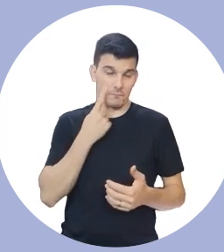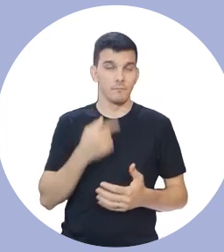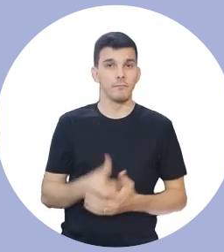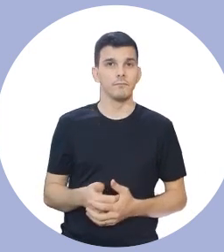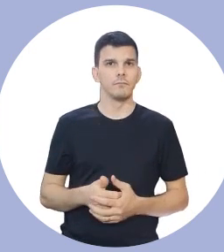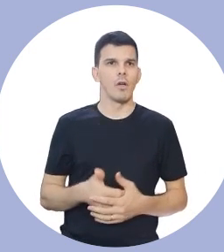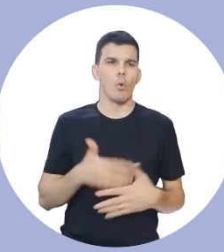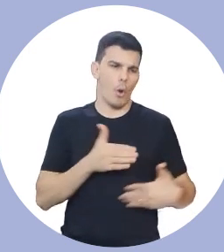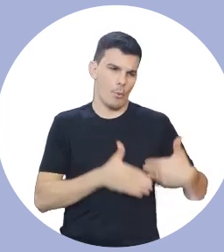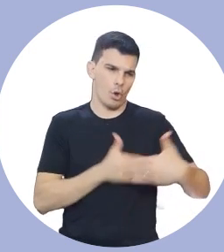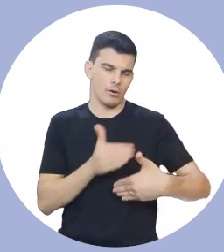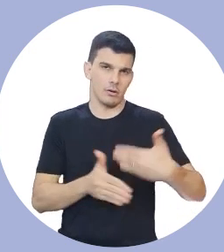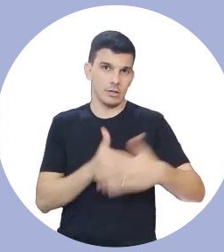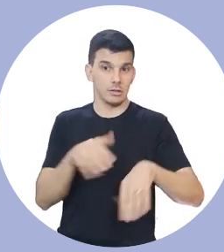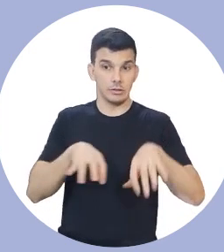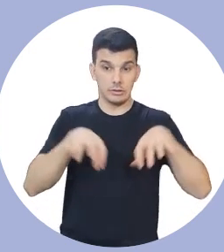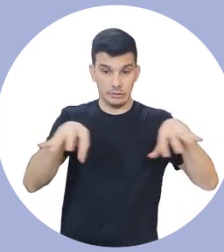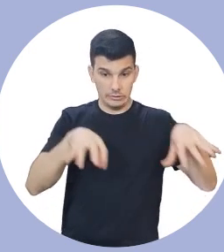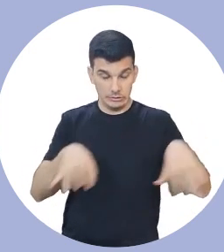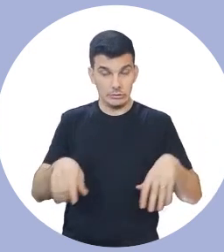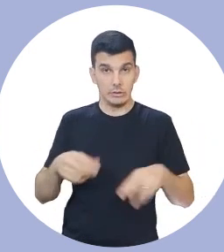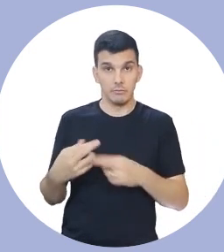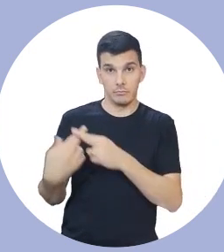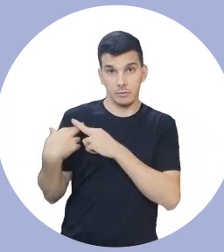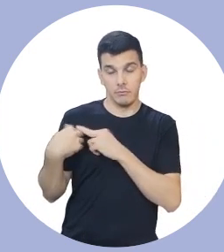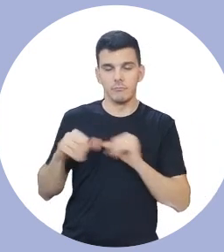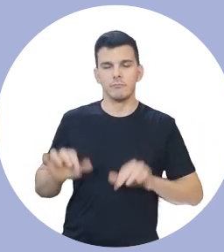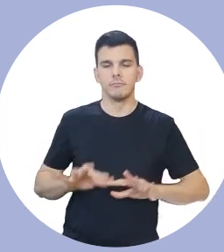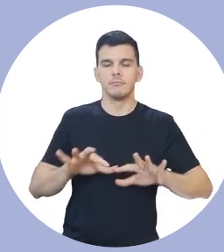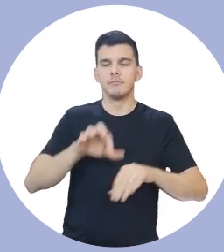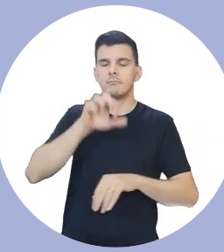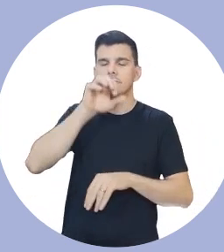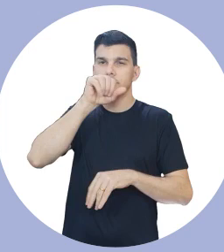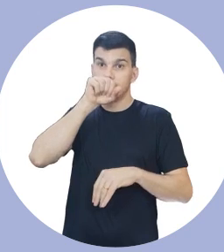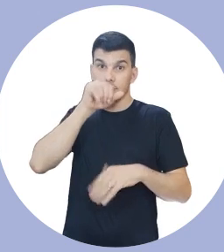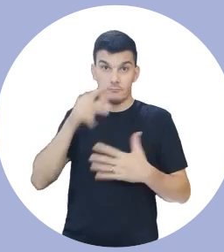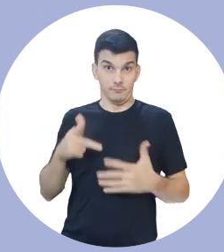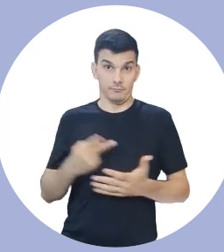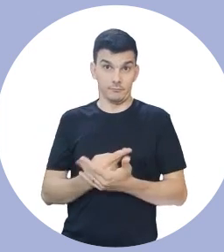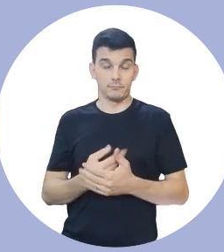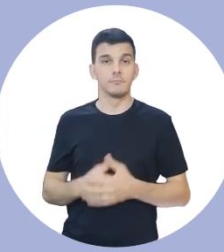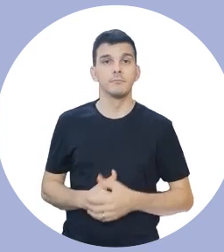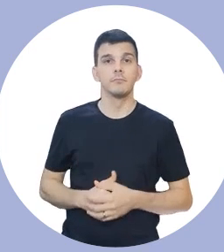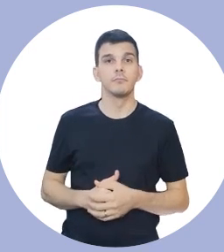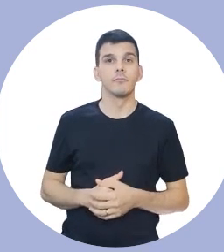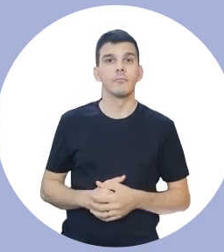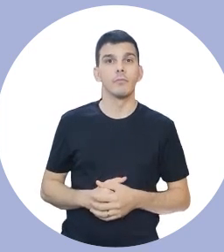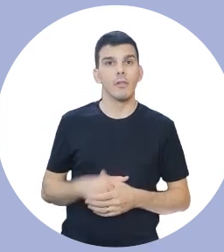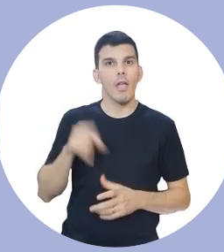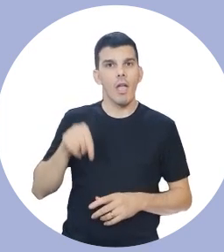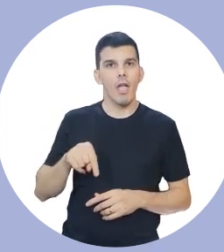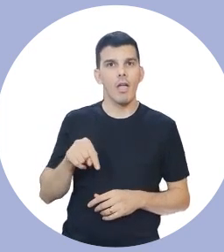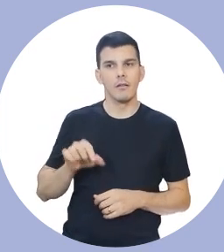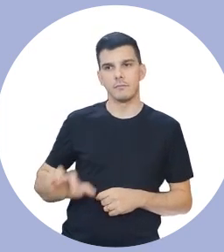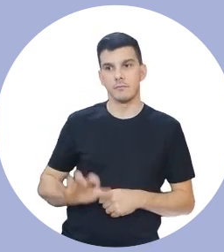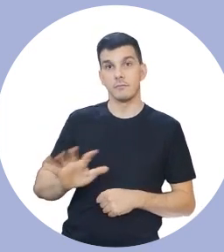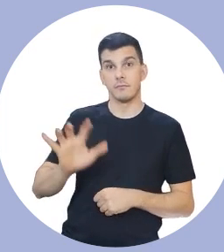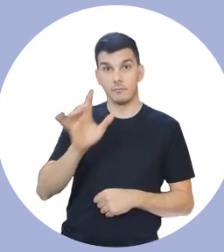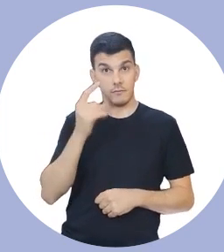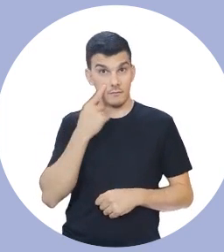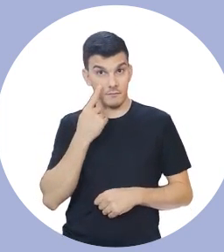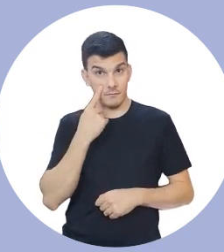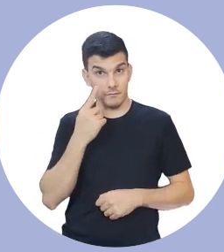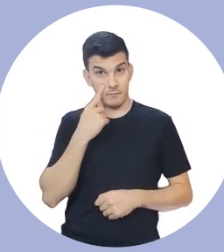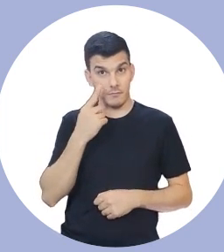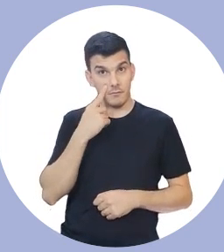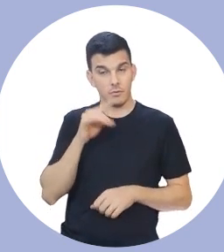podem observar. Qual processo de separação é responsável pela aromatização promovida? Pessoal, essa